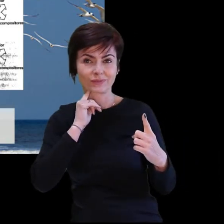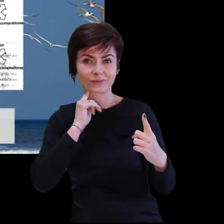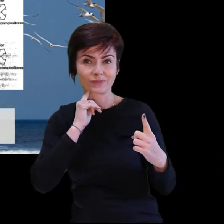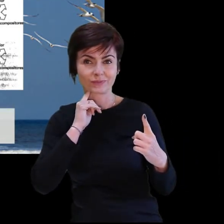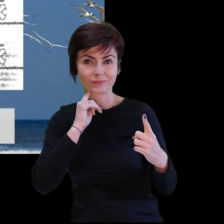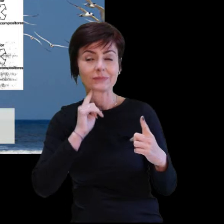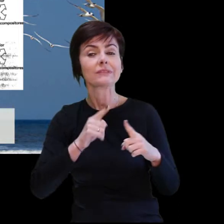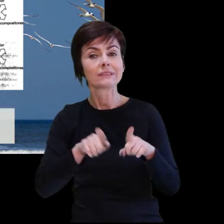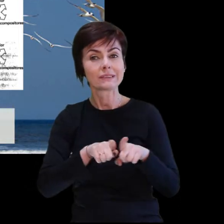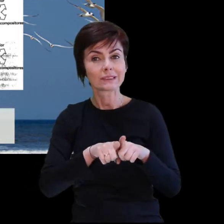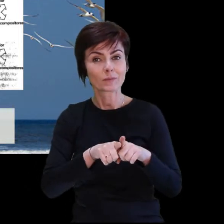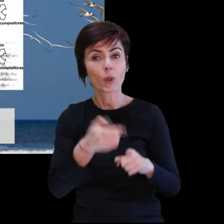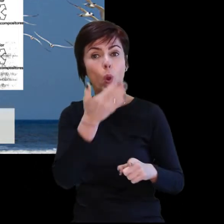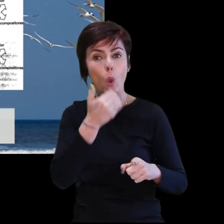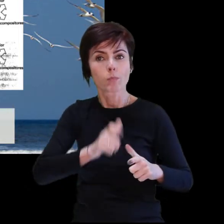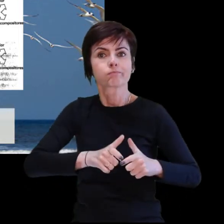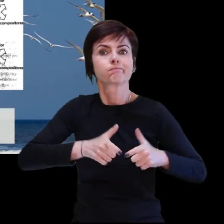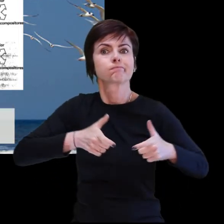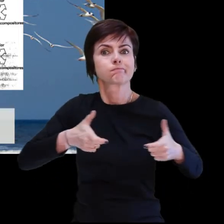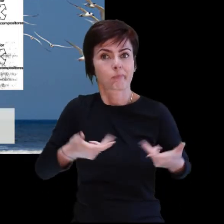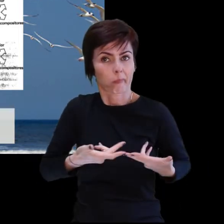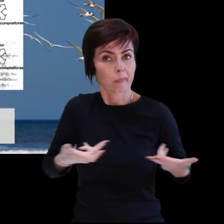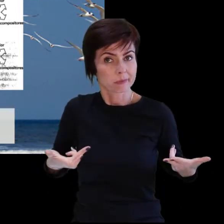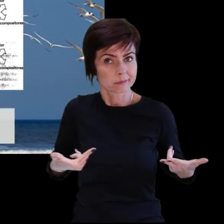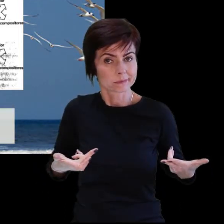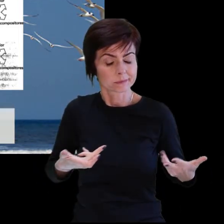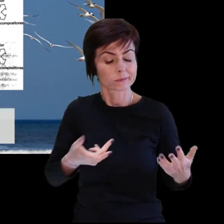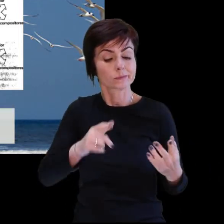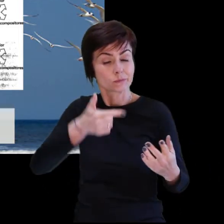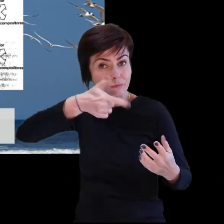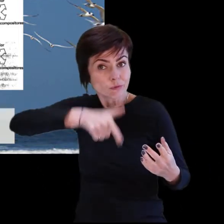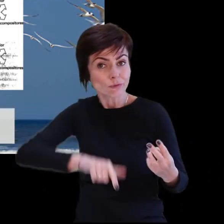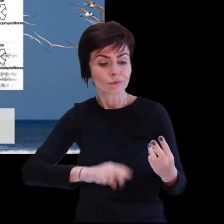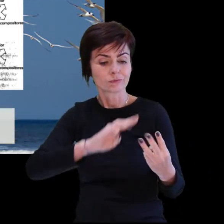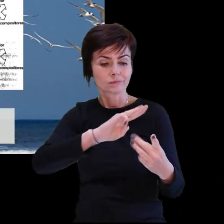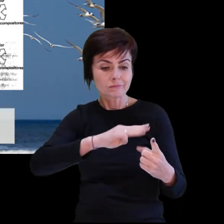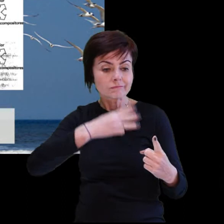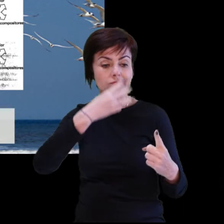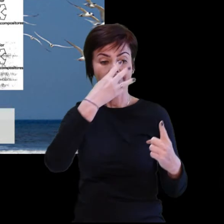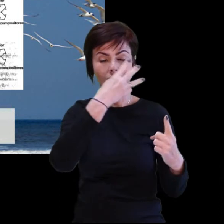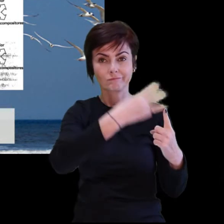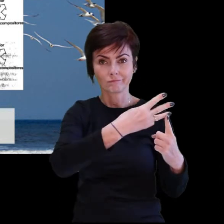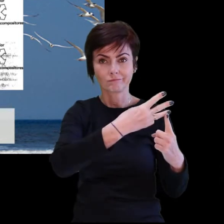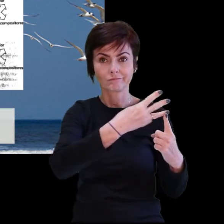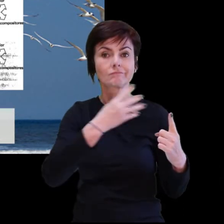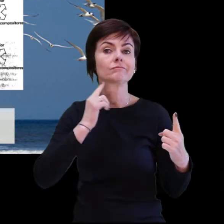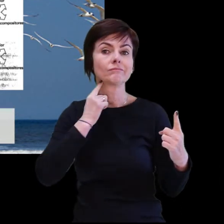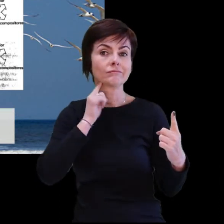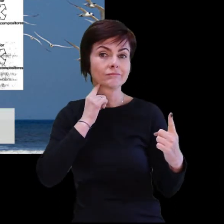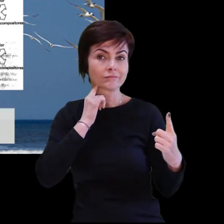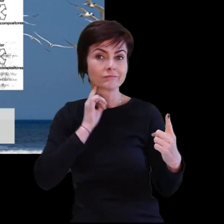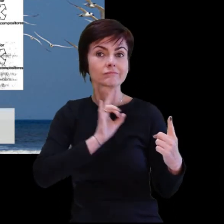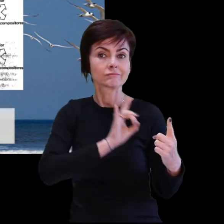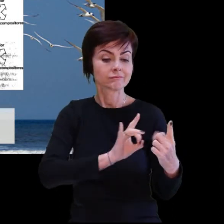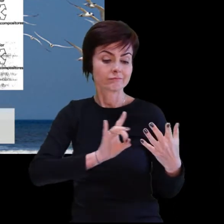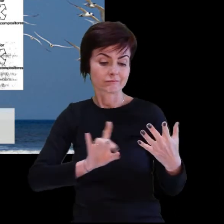peixe devorando muitos desses indivíduos que estão no zooplâncton. Então, de novo, eu tenho uma multiplicação, né,